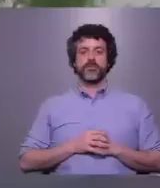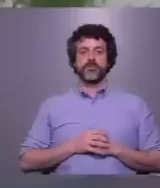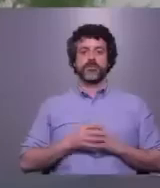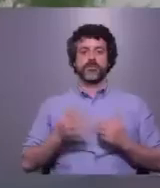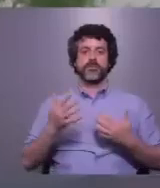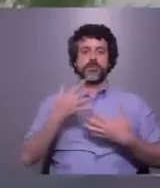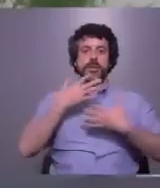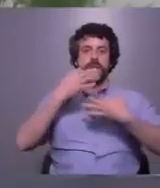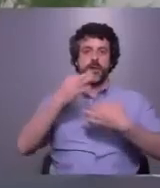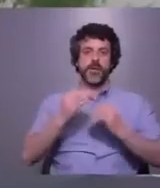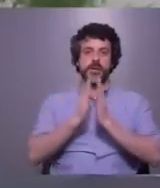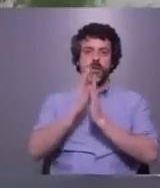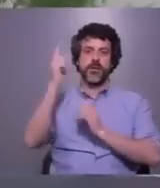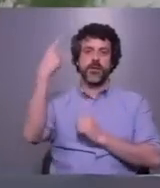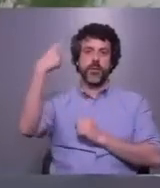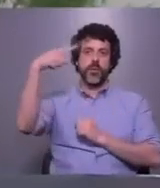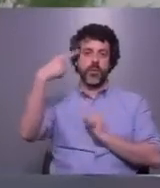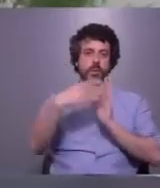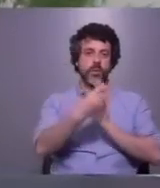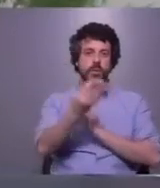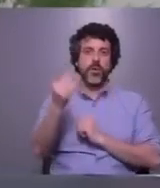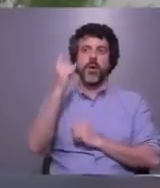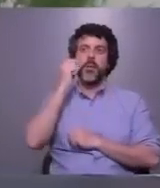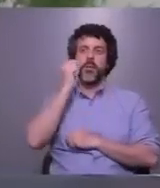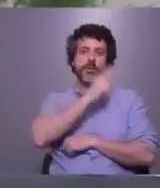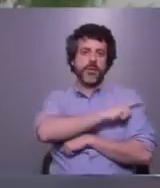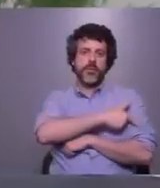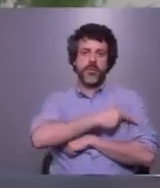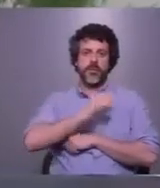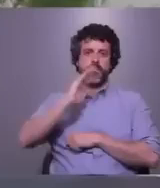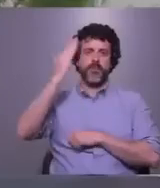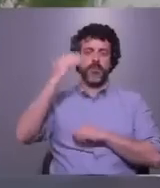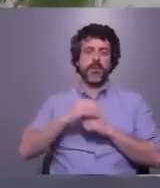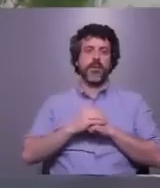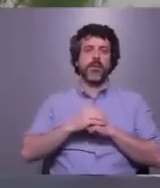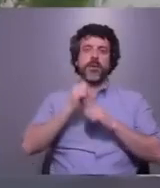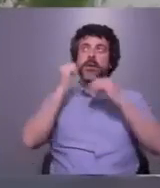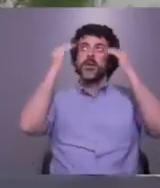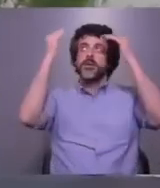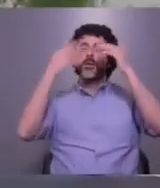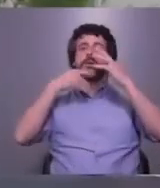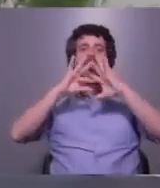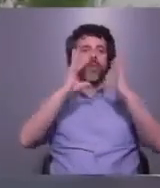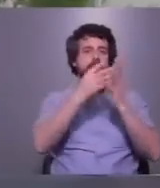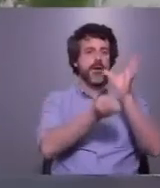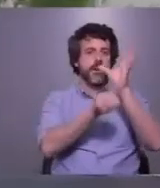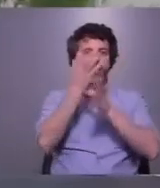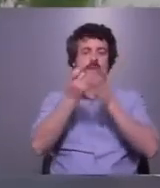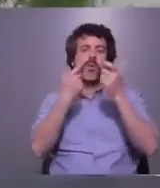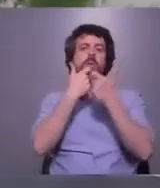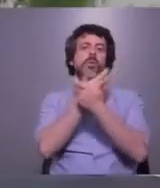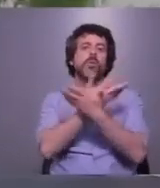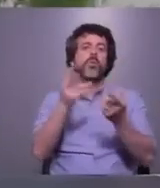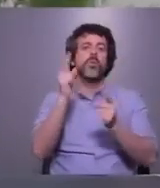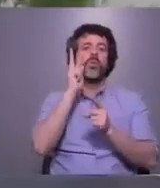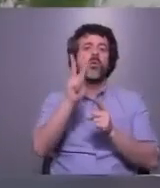Creio em só Deus, Pai Todo-Poderoso, Criador do céu e da terra, de todas as